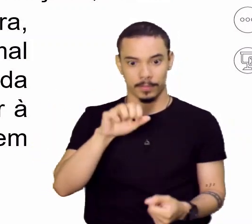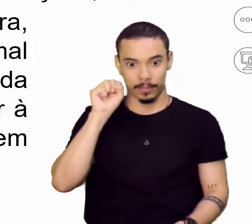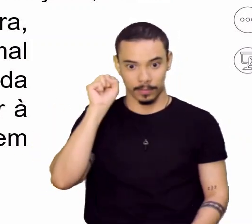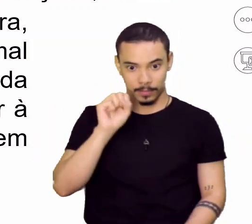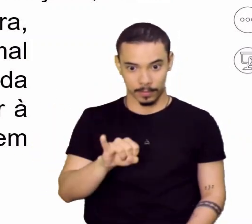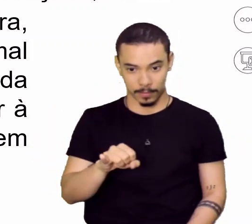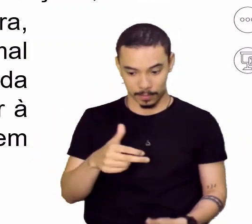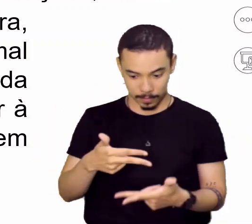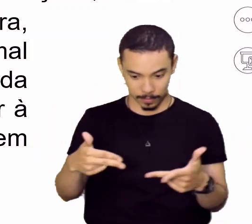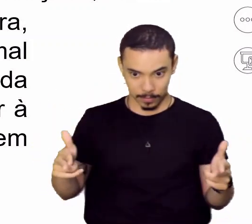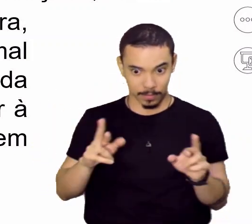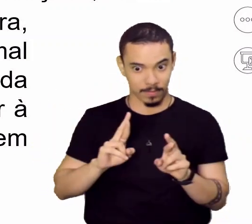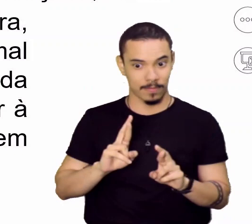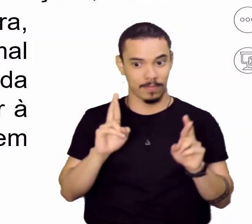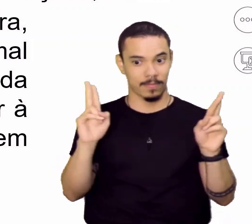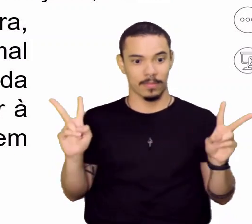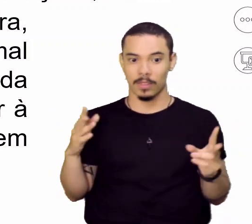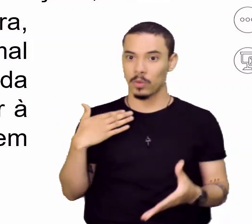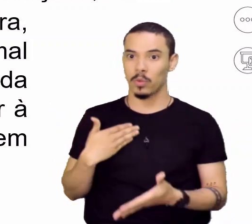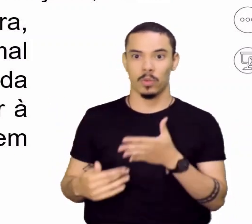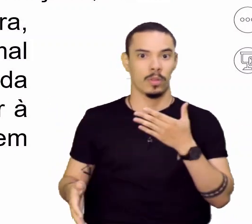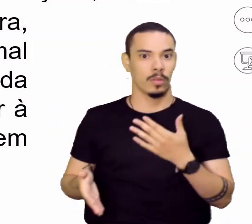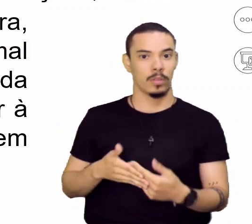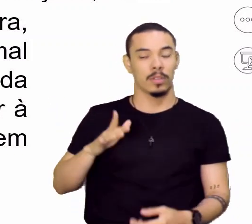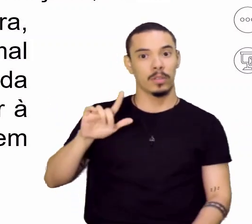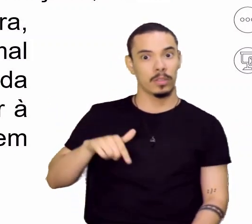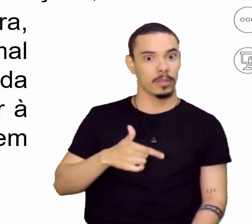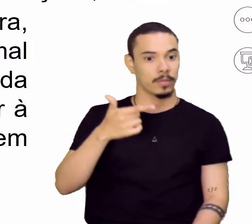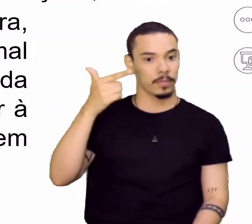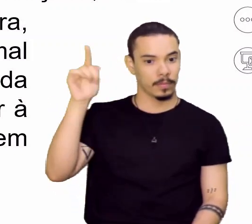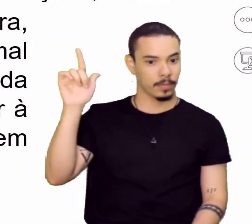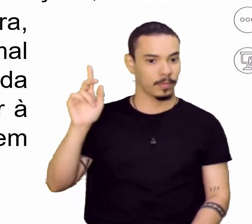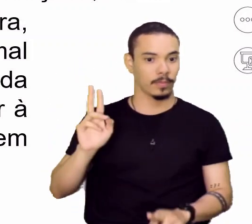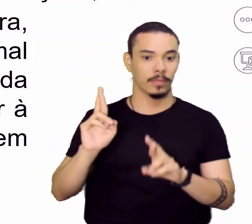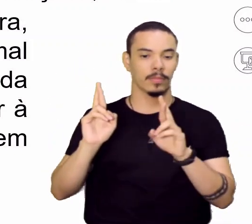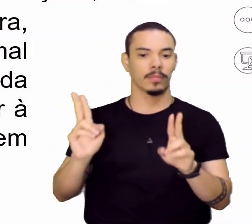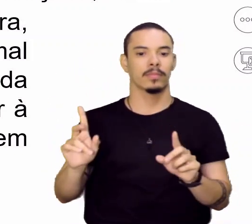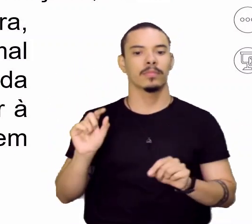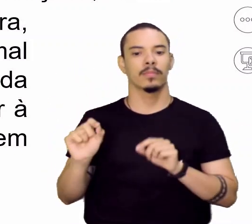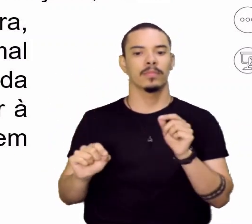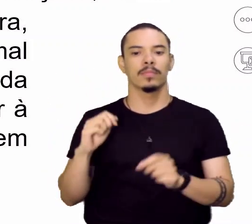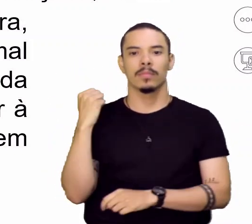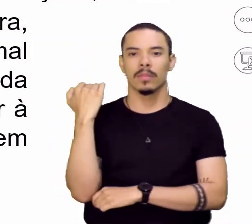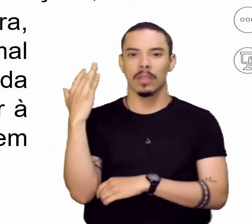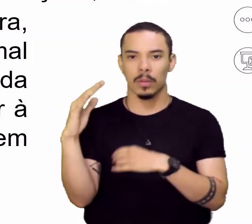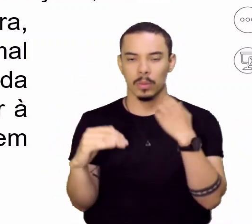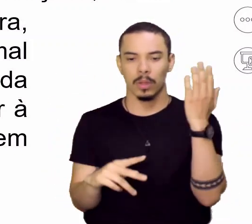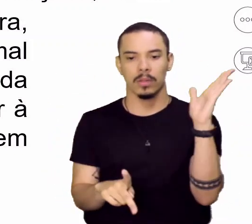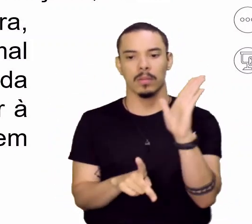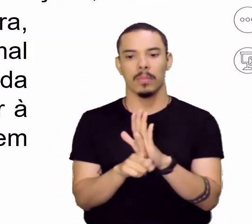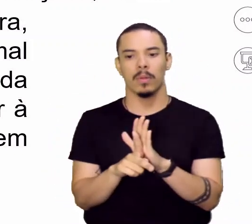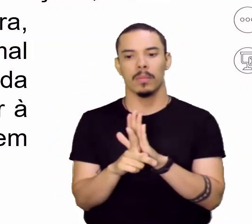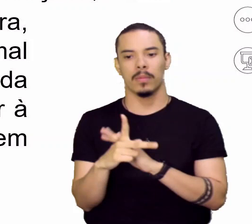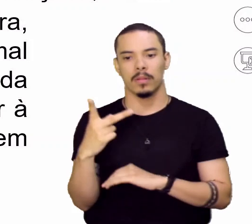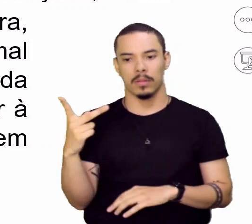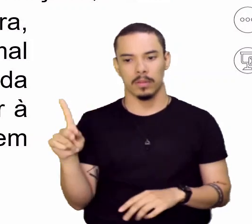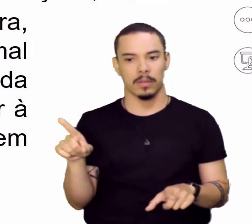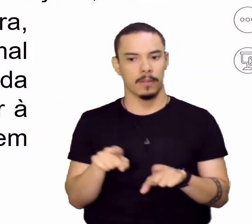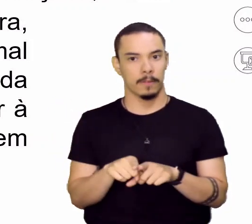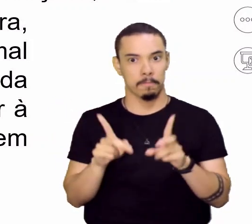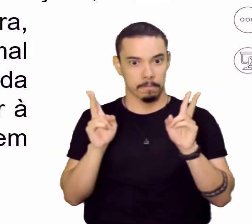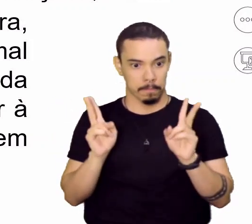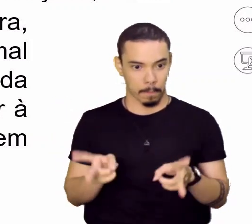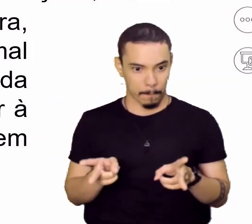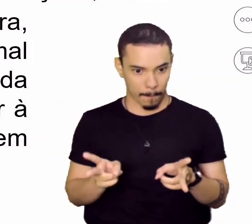dessas coisas fosse diferente de qualquer outra, diferente em sua natureza própria, e se não